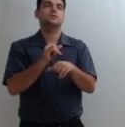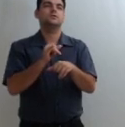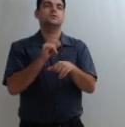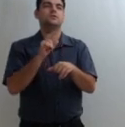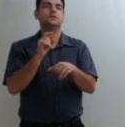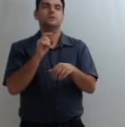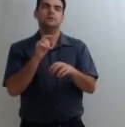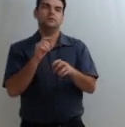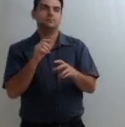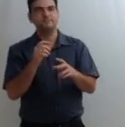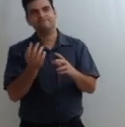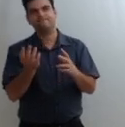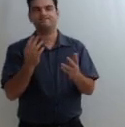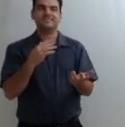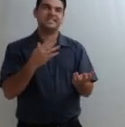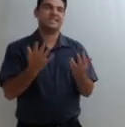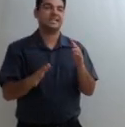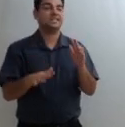até mesmo